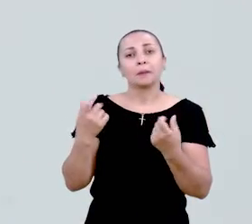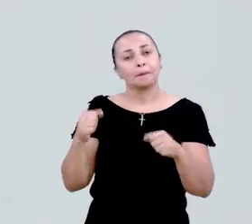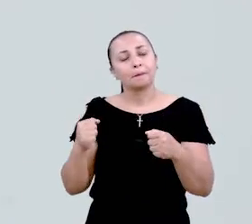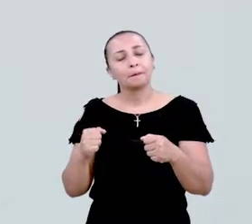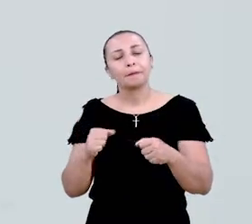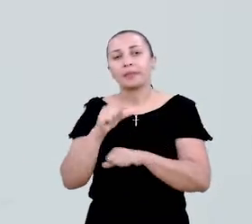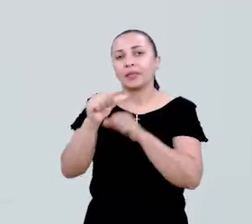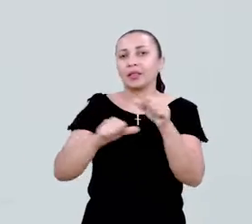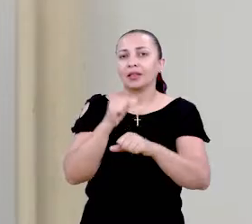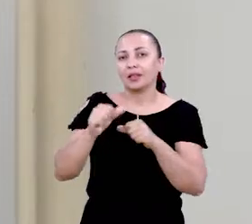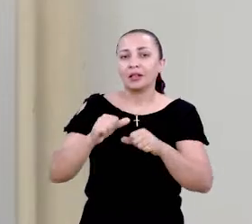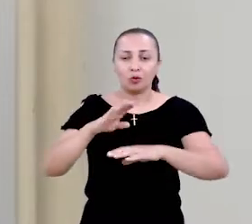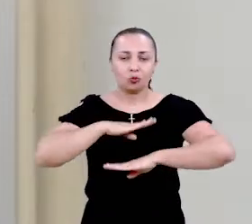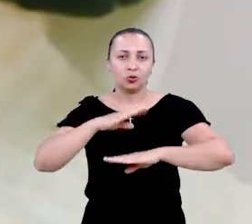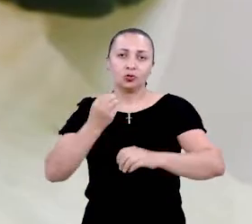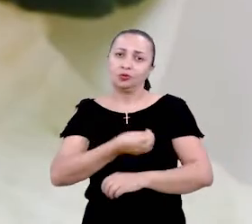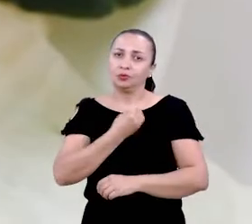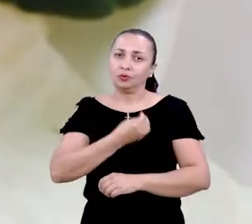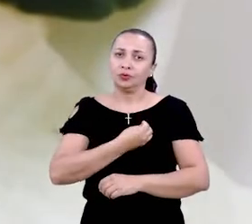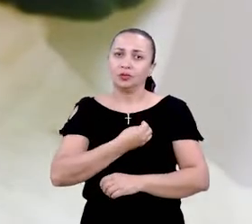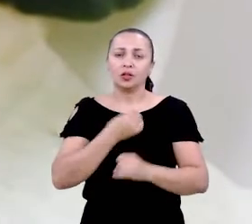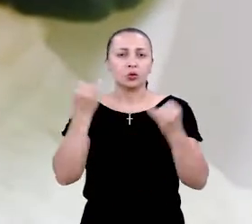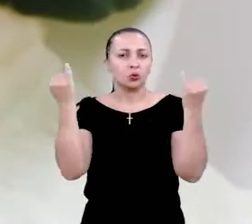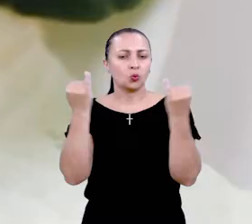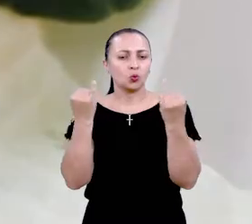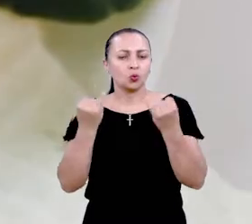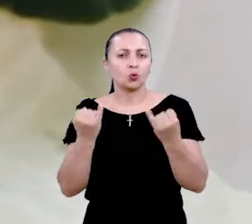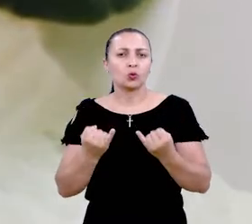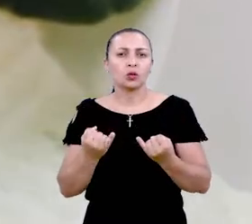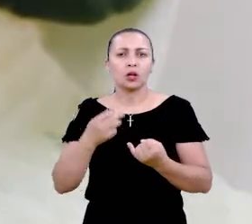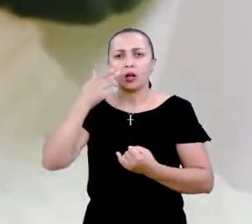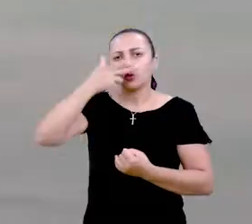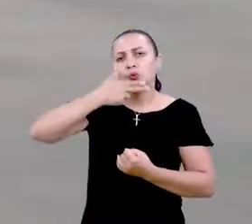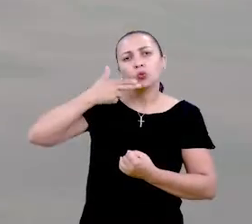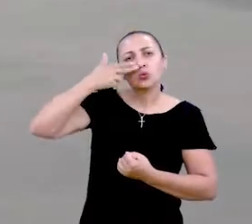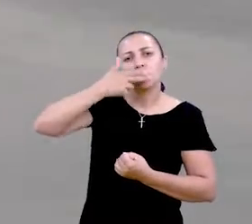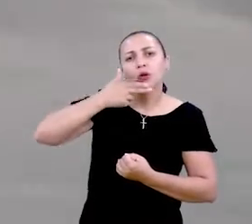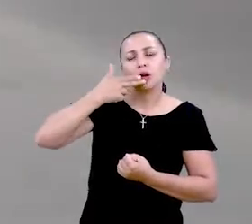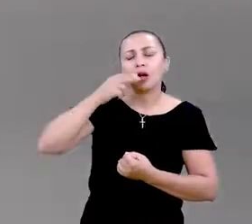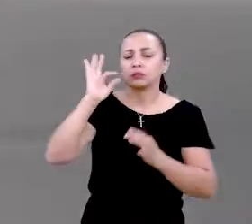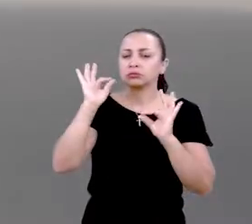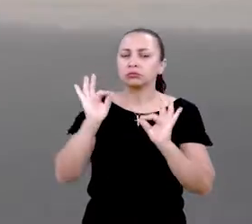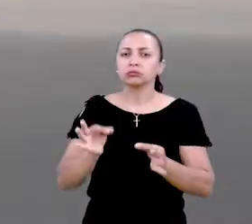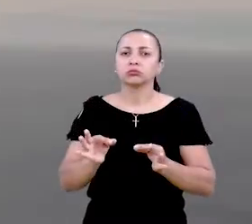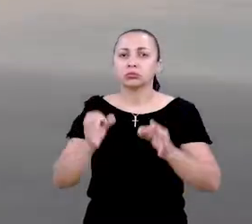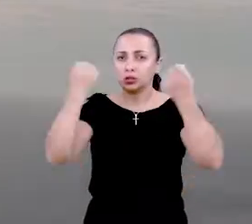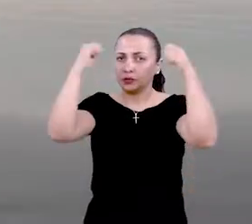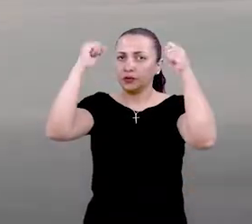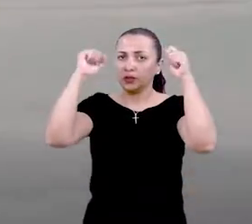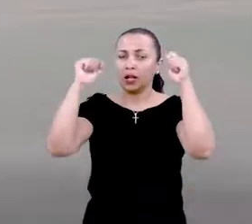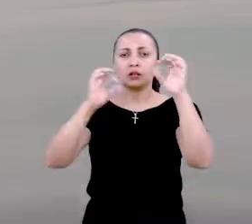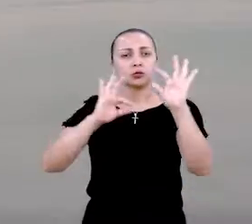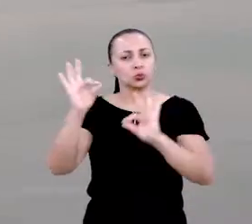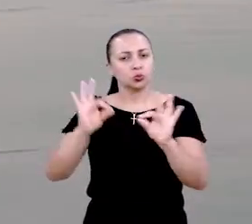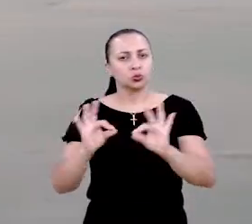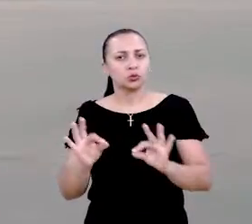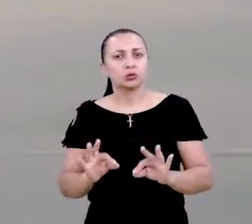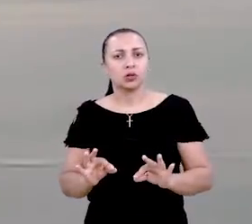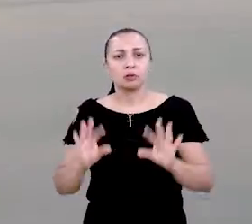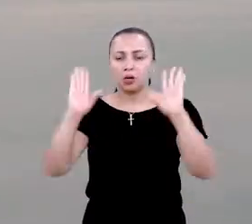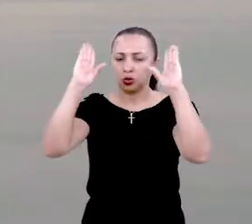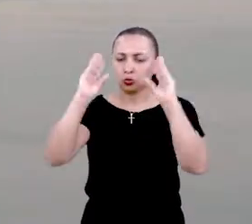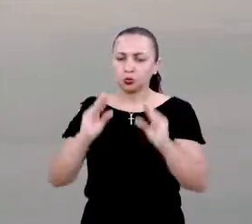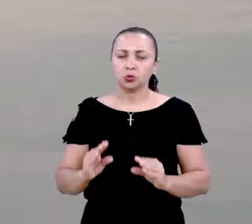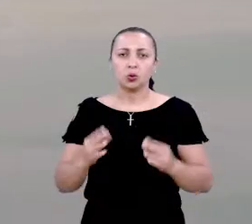estilo de vida, né, no sentido de uma dieta mais adequada, atividade física regular para reduzir peso, é